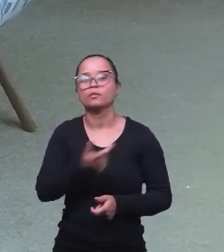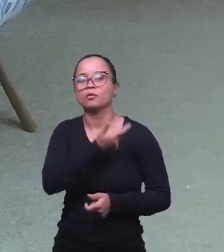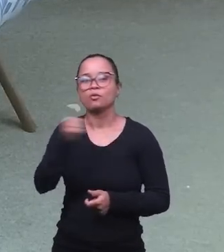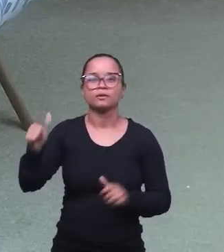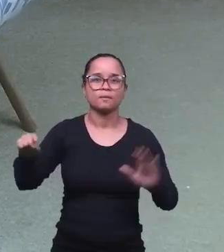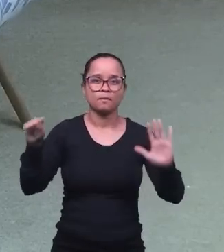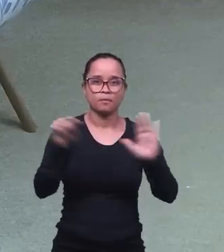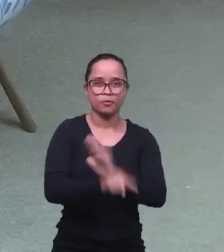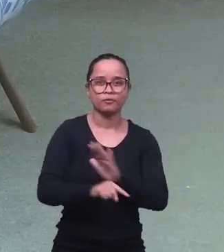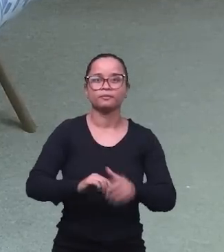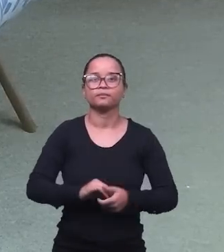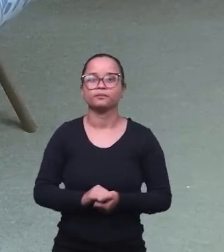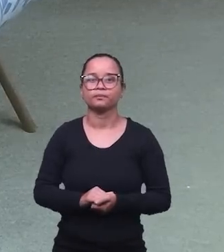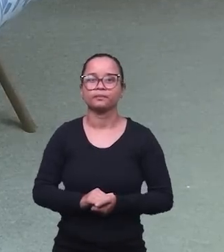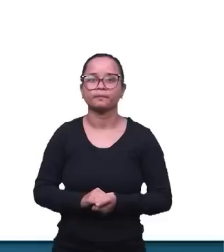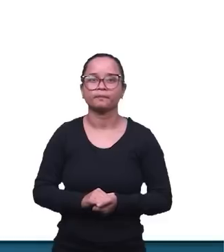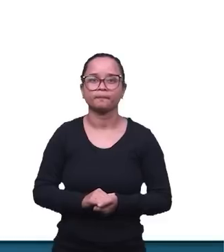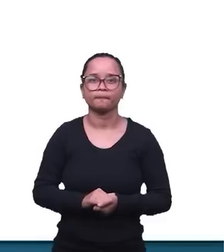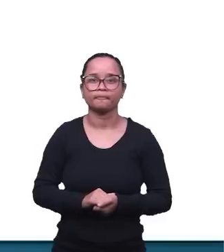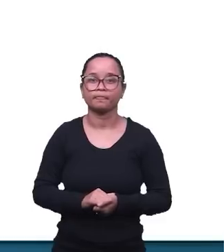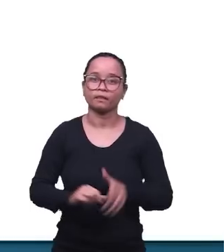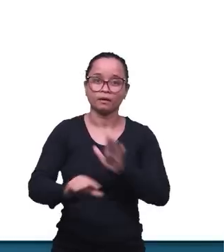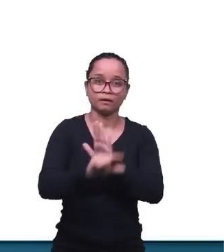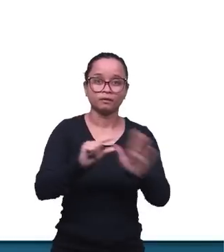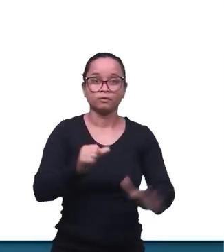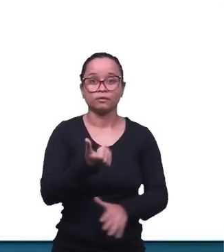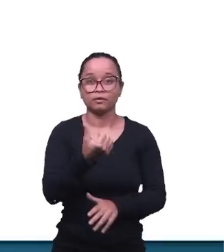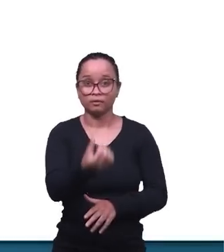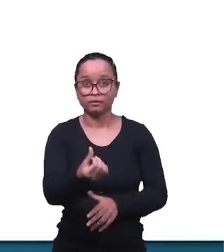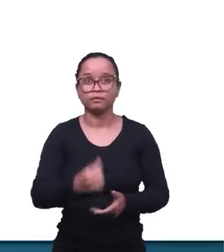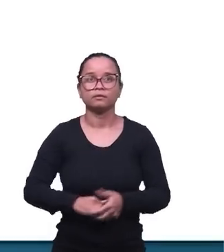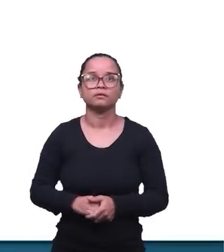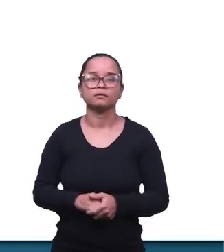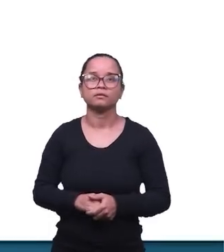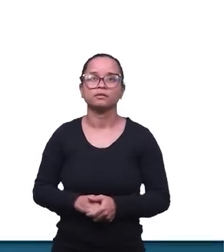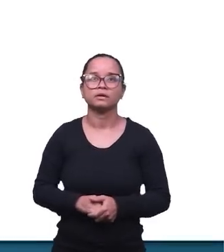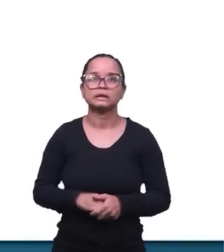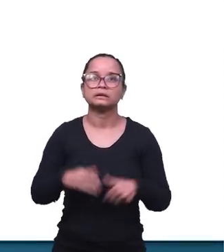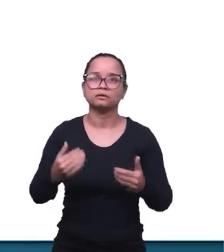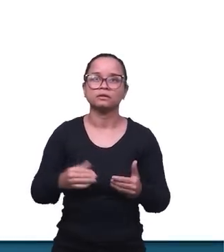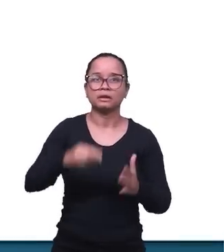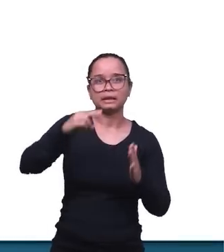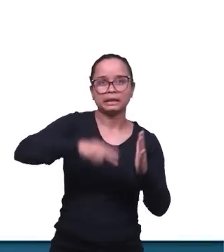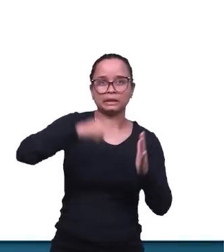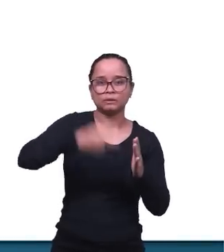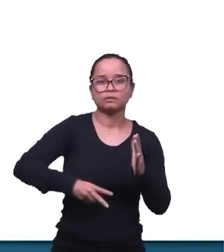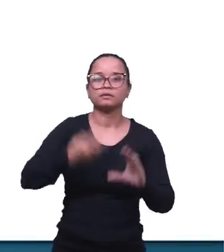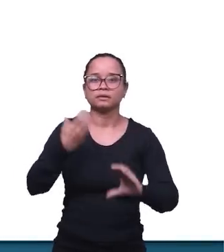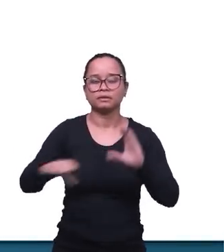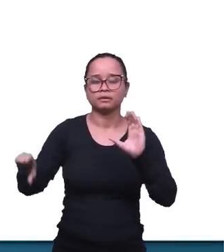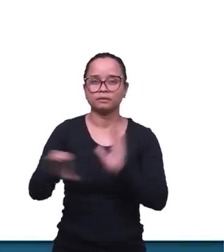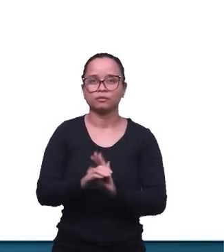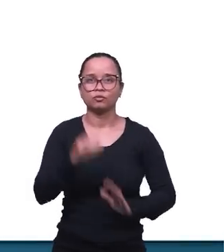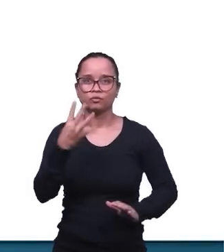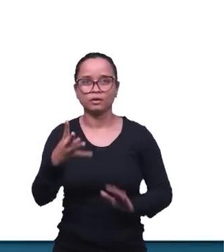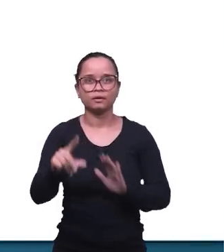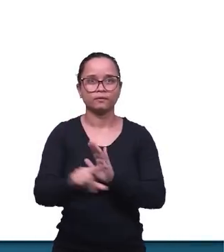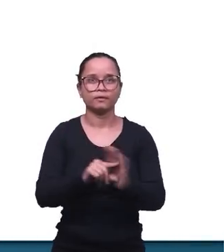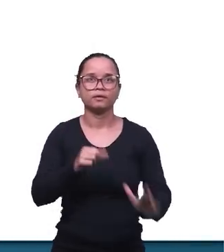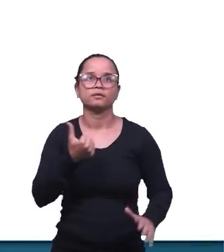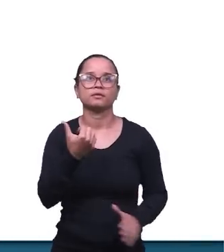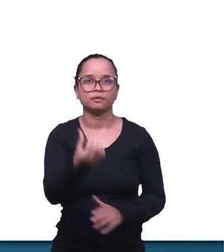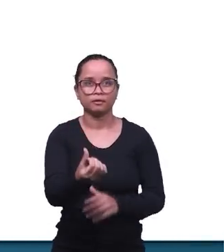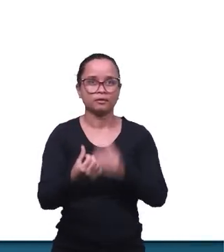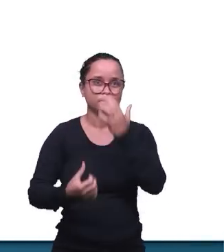nossa próxima pergunta, então. Ainda no verso 16, ou melhor, lendo Cantares, capítulo 4,